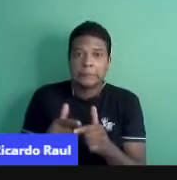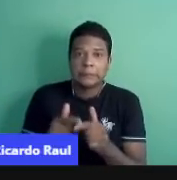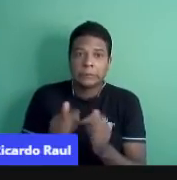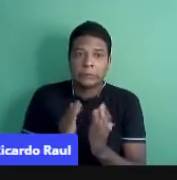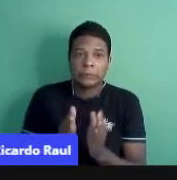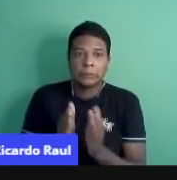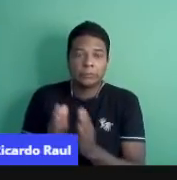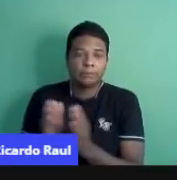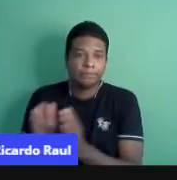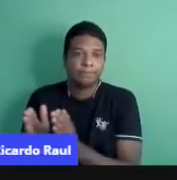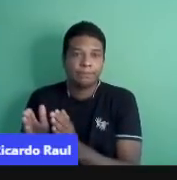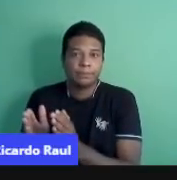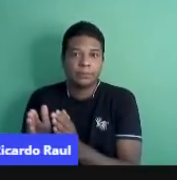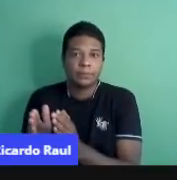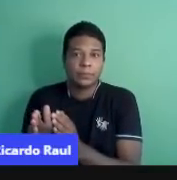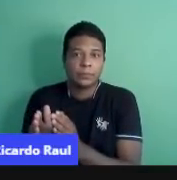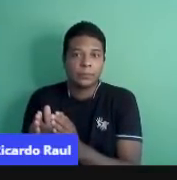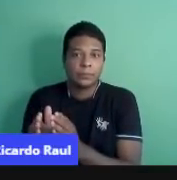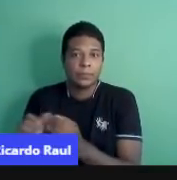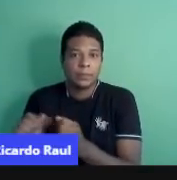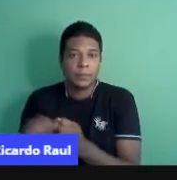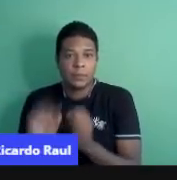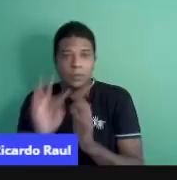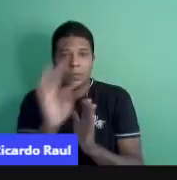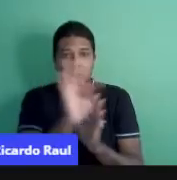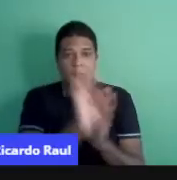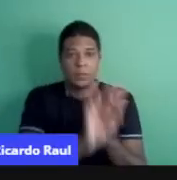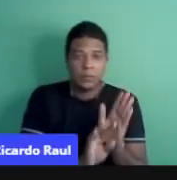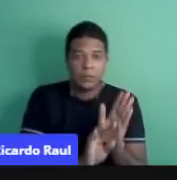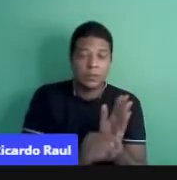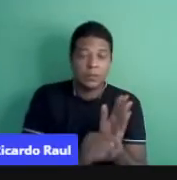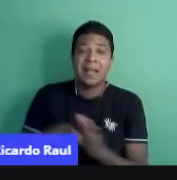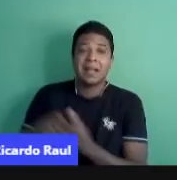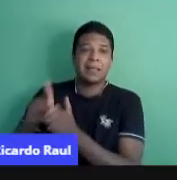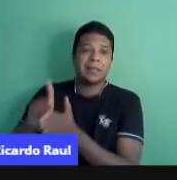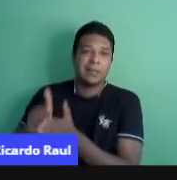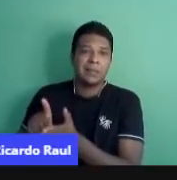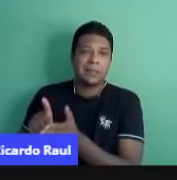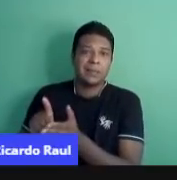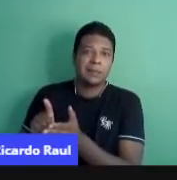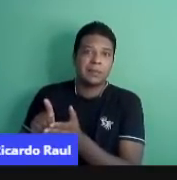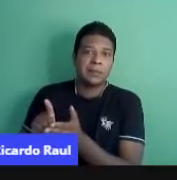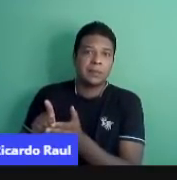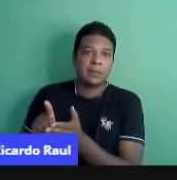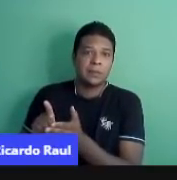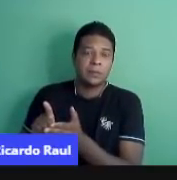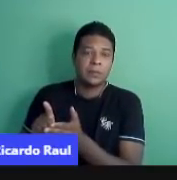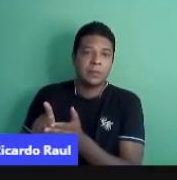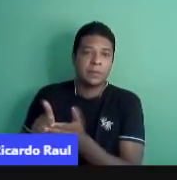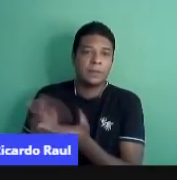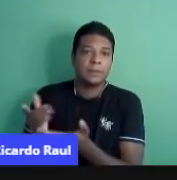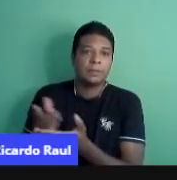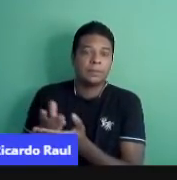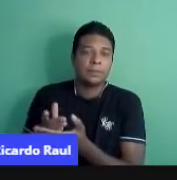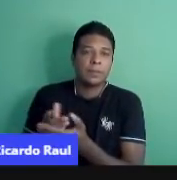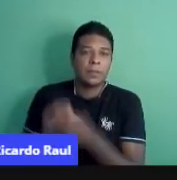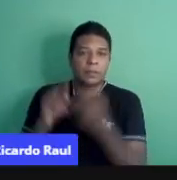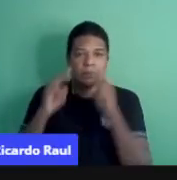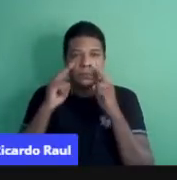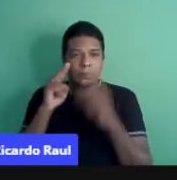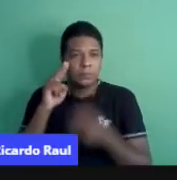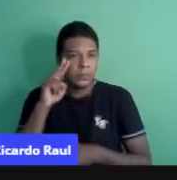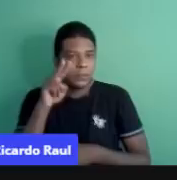na formulação textual. Antes disso, nós podemos observar